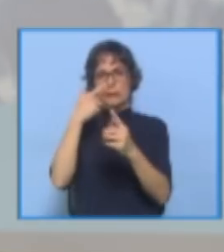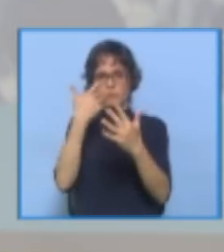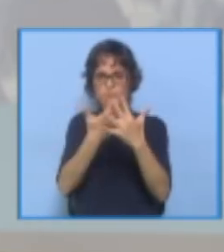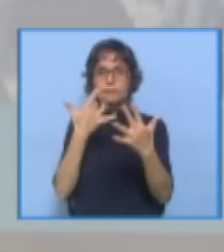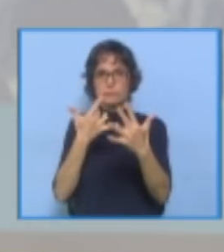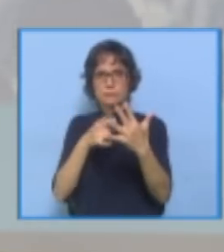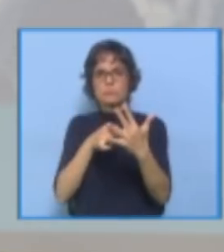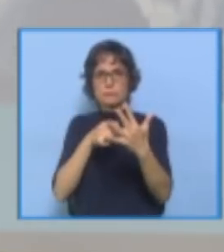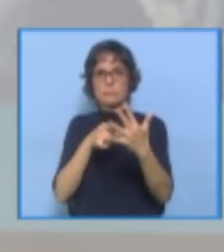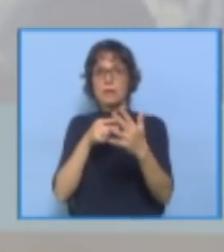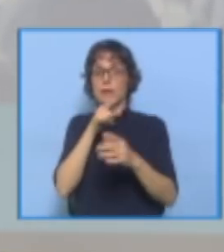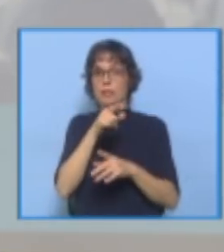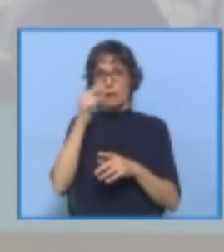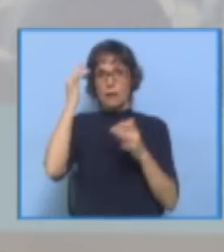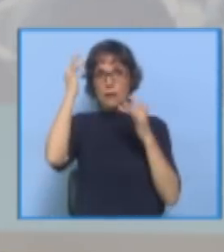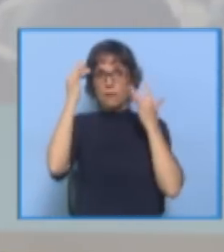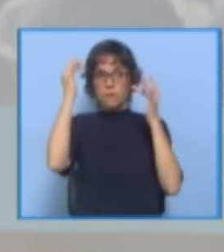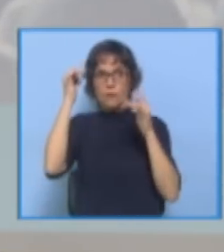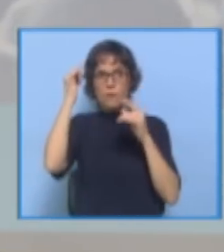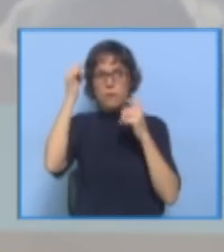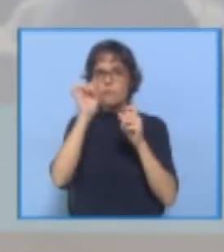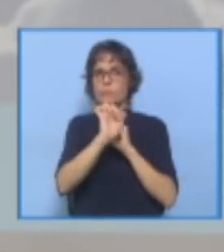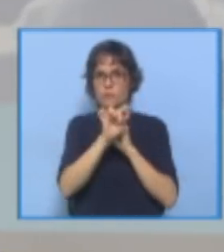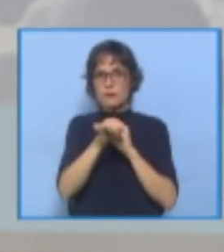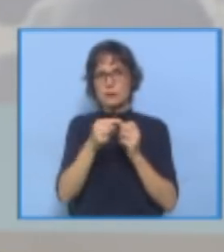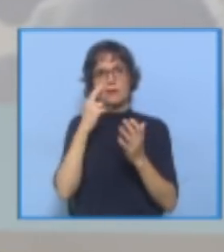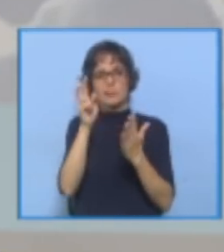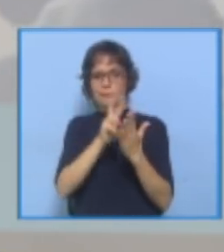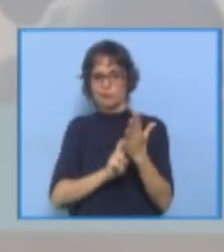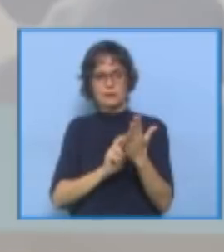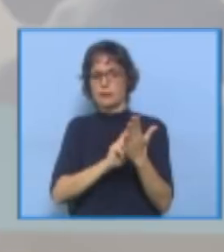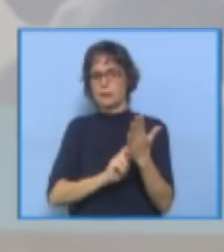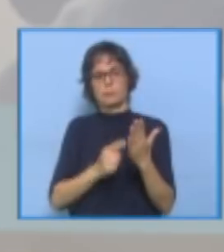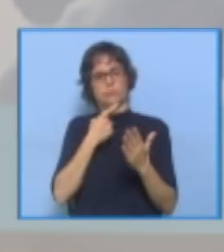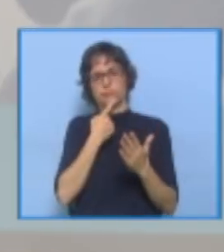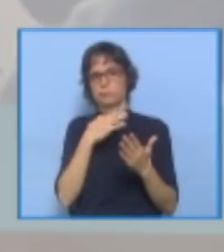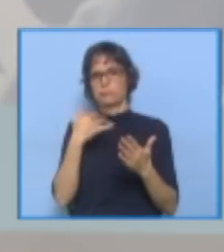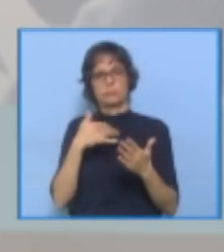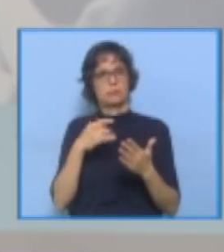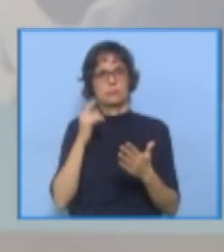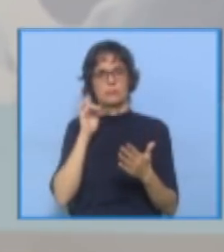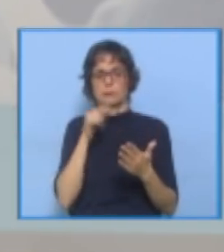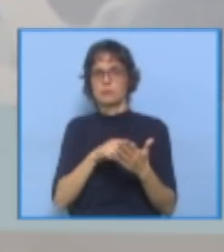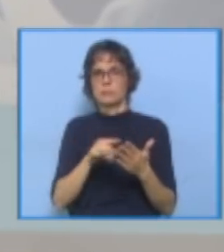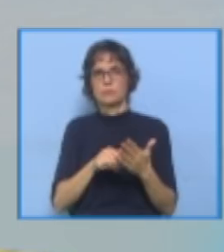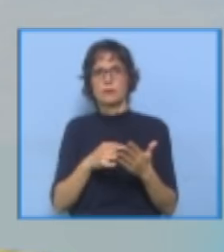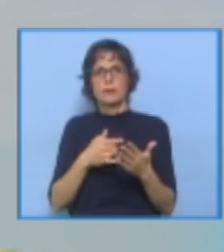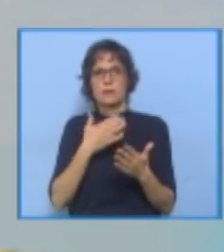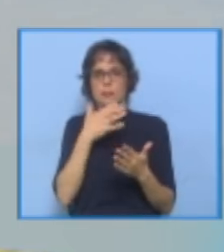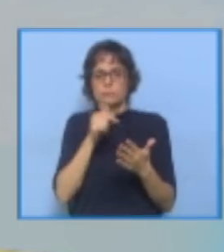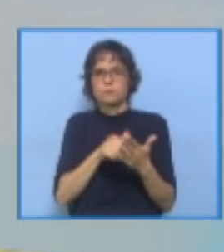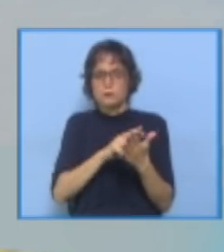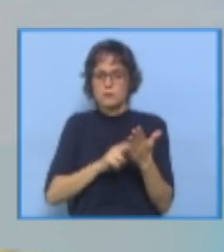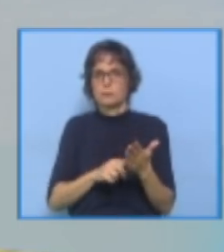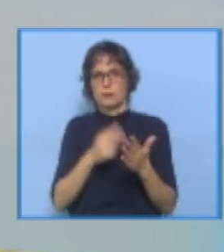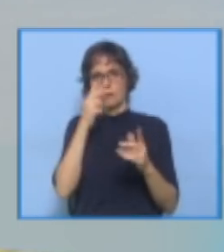por aí que ele foi e depois é extraordinário ler como é que ele tratou isso no concreto. Ele parte de situações com amigos, com